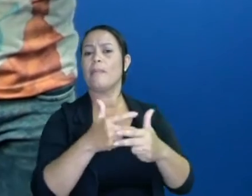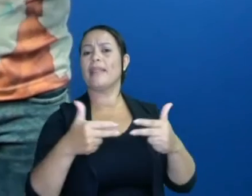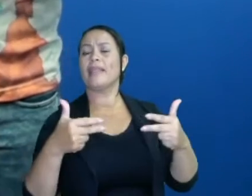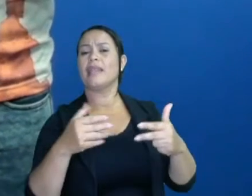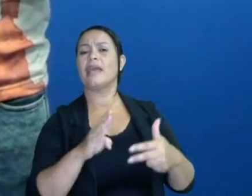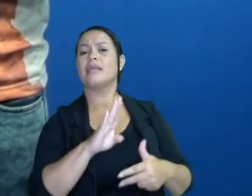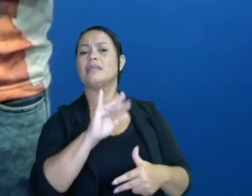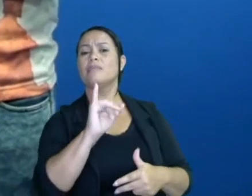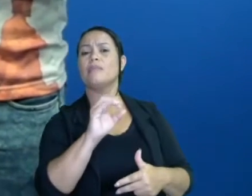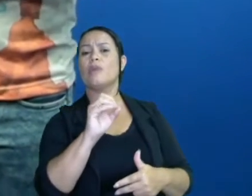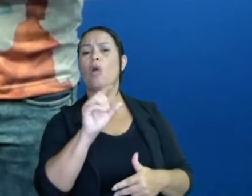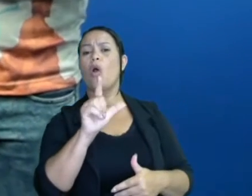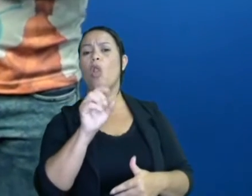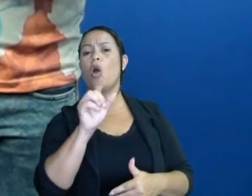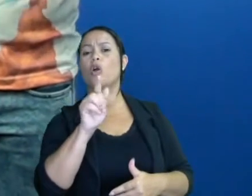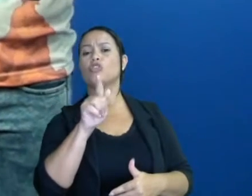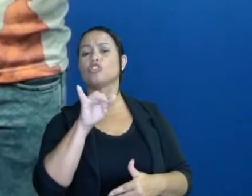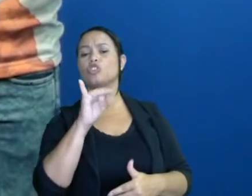biológicos. Por exemplo,